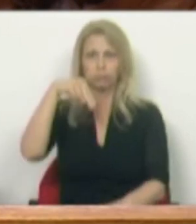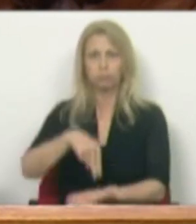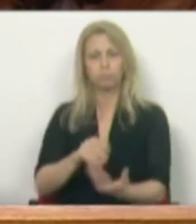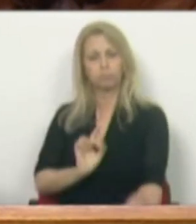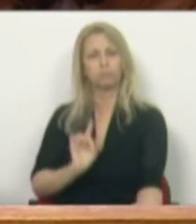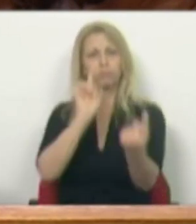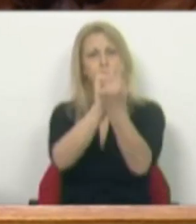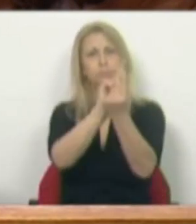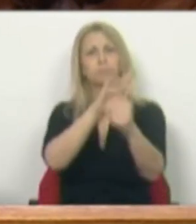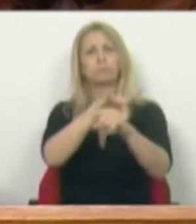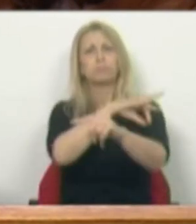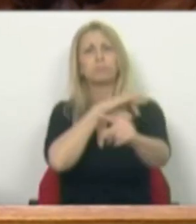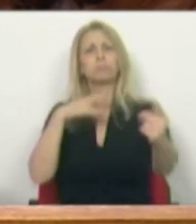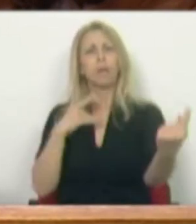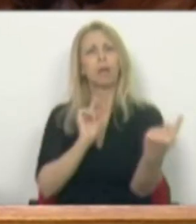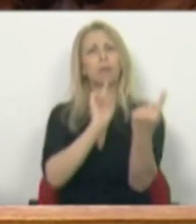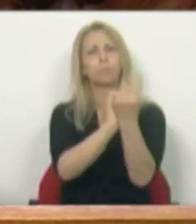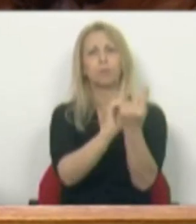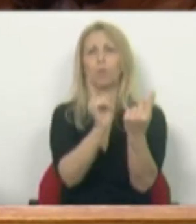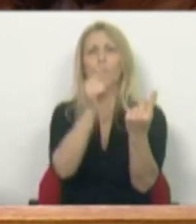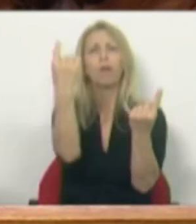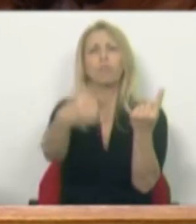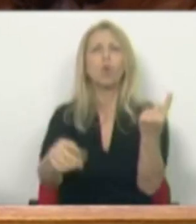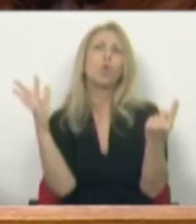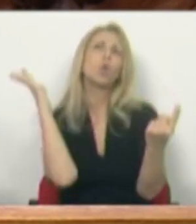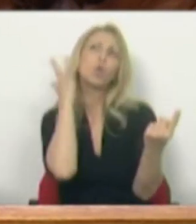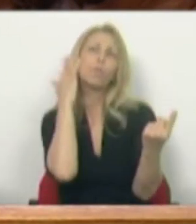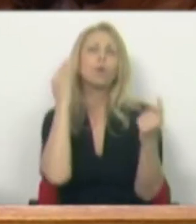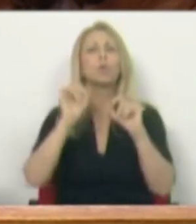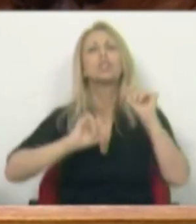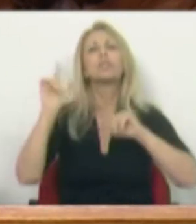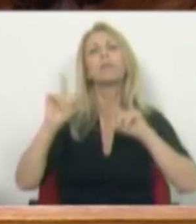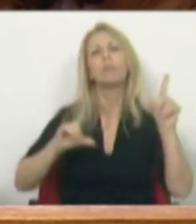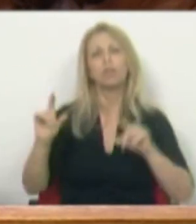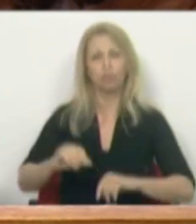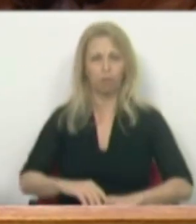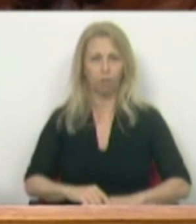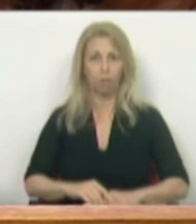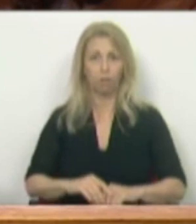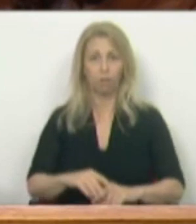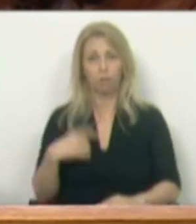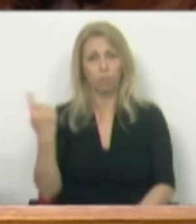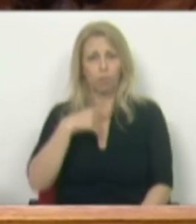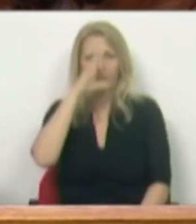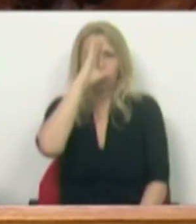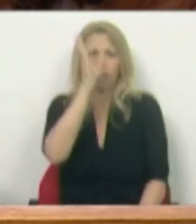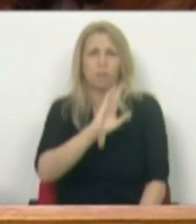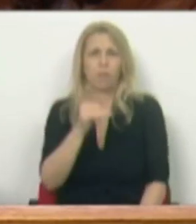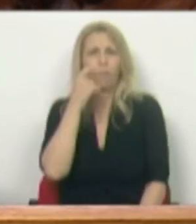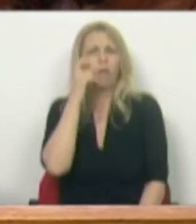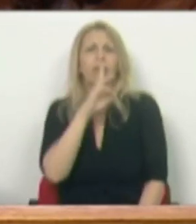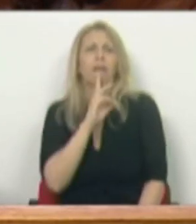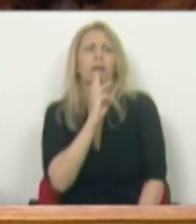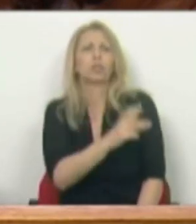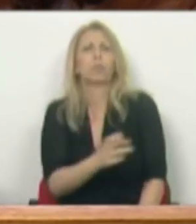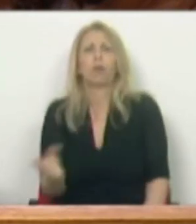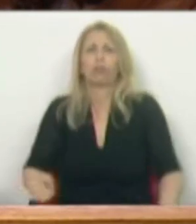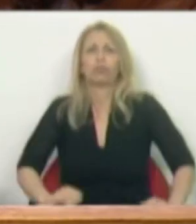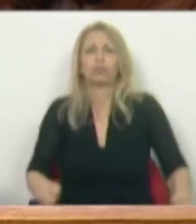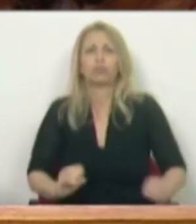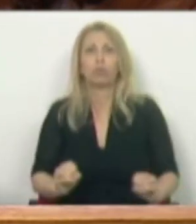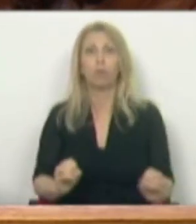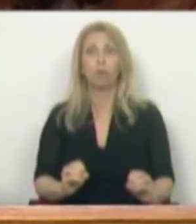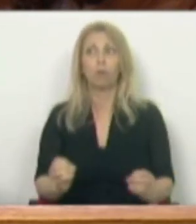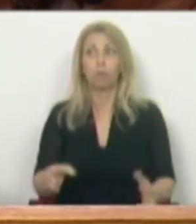não apenas de serem números, estatísticas, porque não sabemos a quem não dá a resposta com o Governo é ao